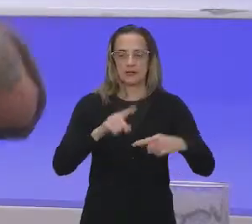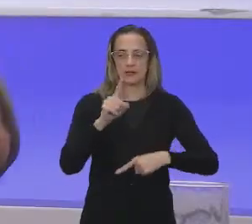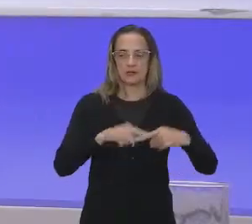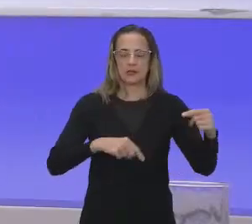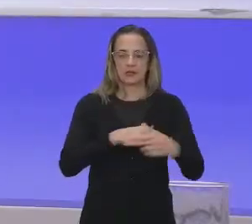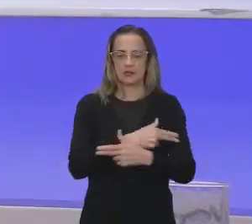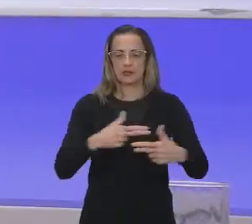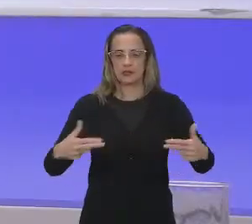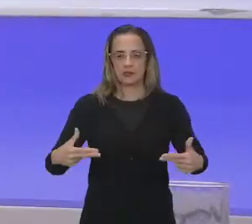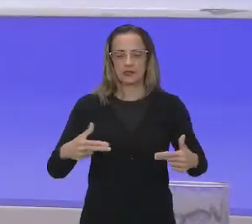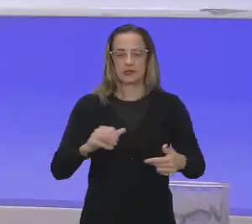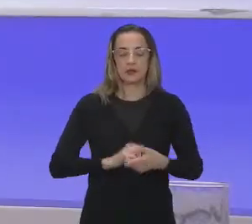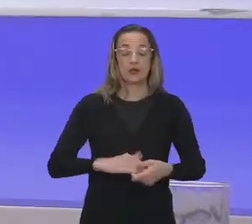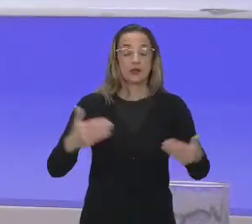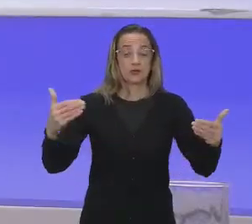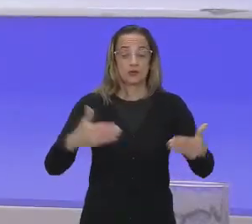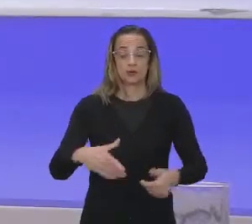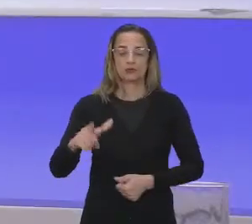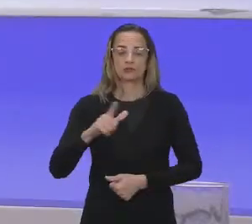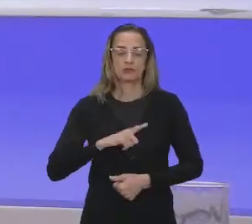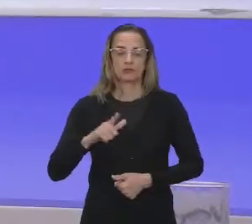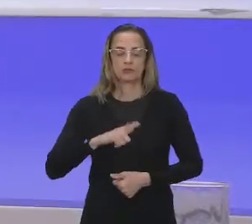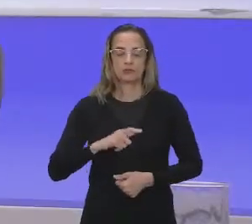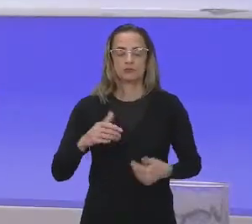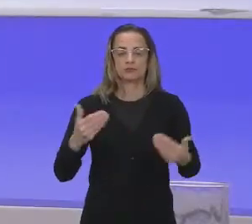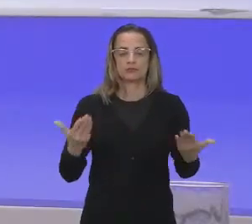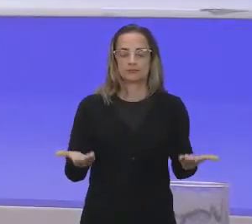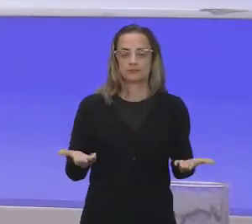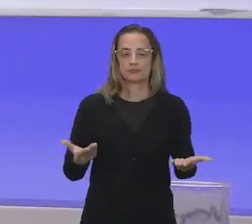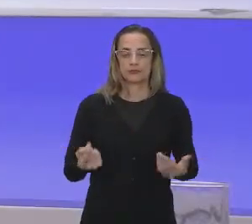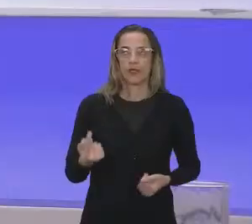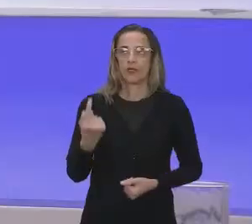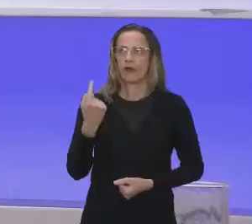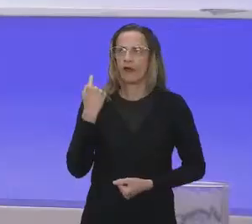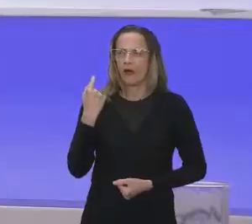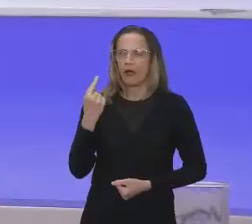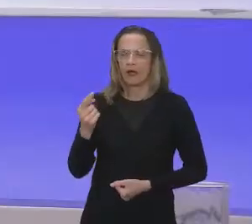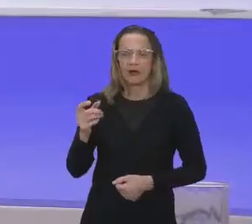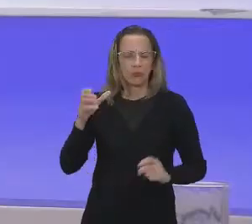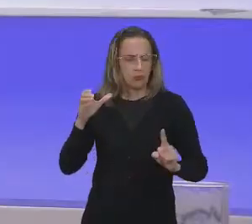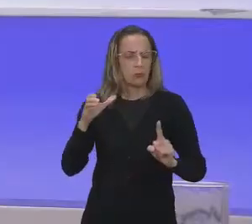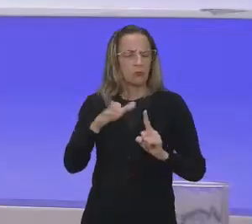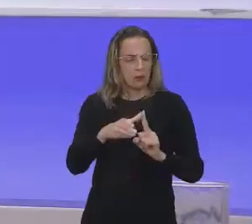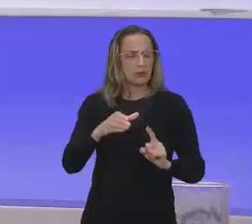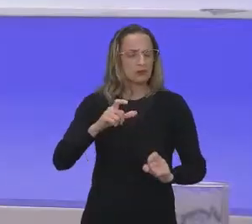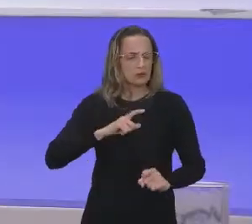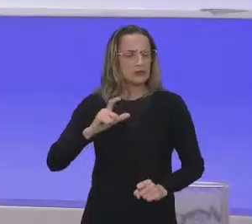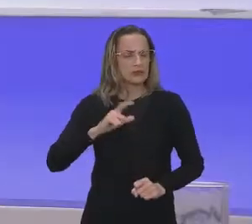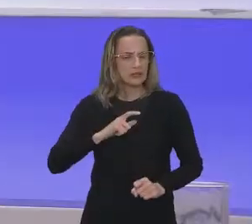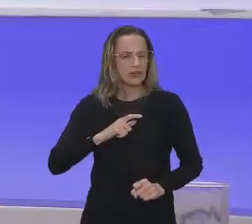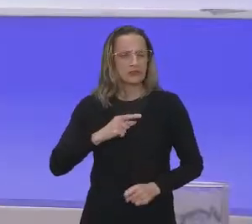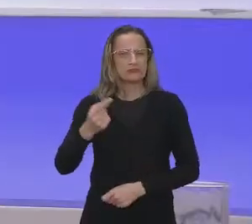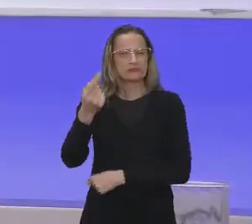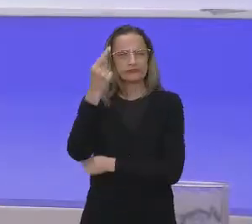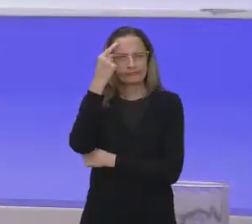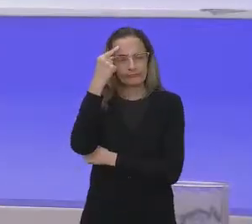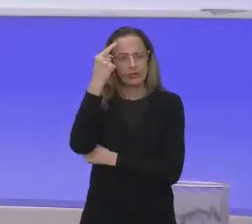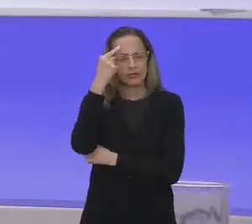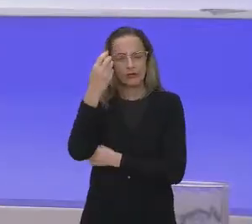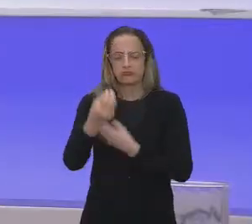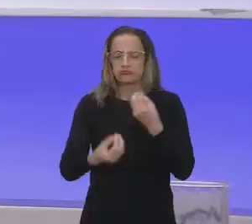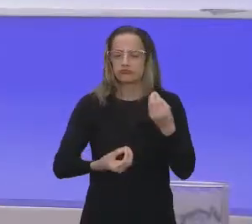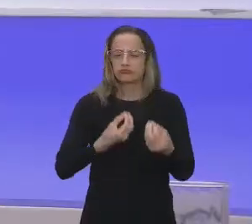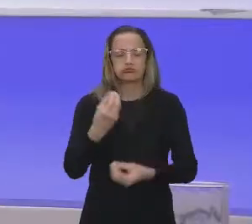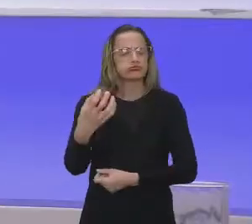para chegar como nós estamos hoje. E a partir de hoje, olhando para trás, a gente vê que teve um impacto. Então, repensar a forma